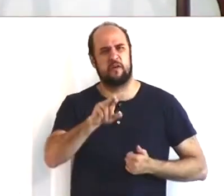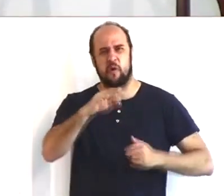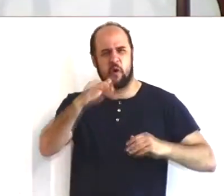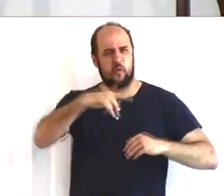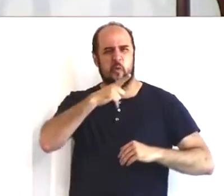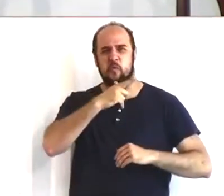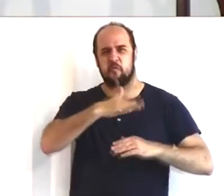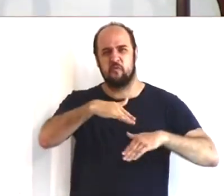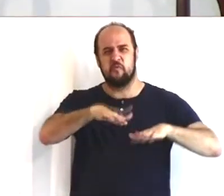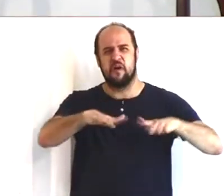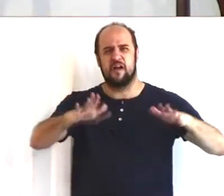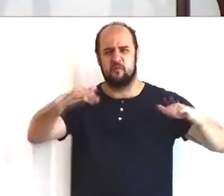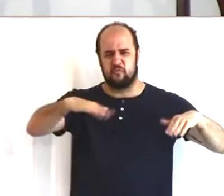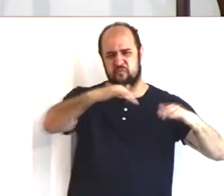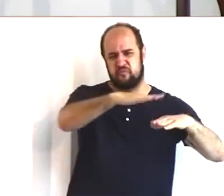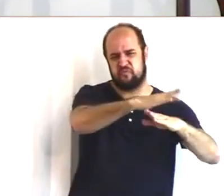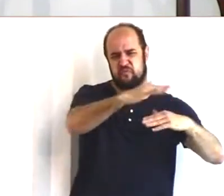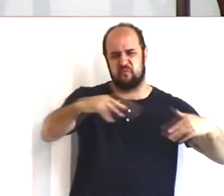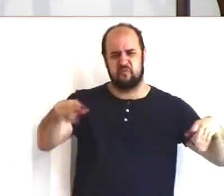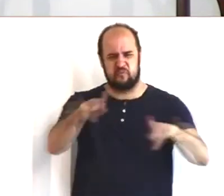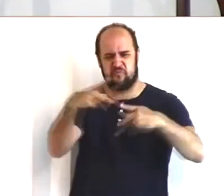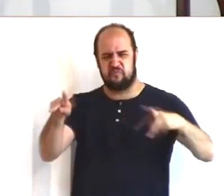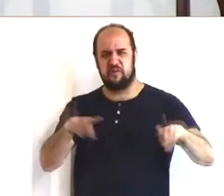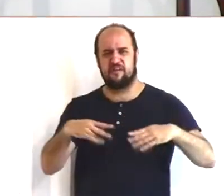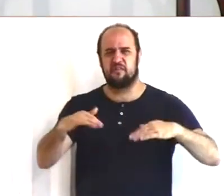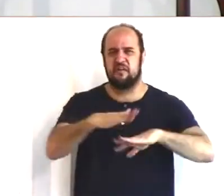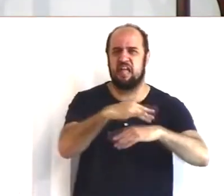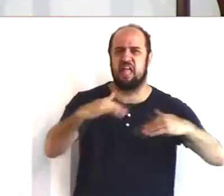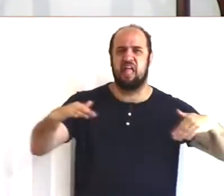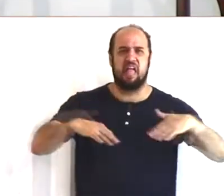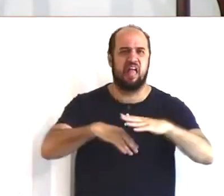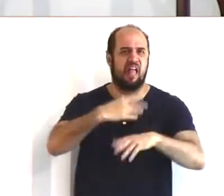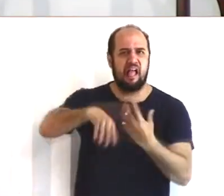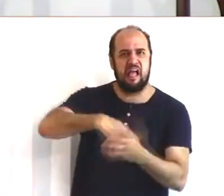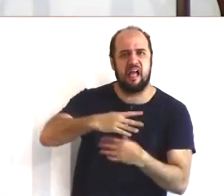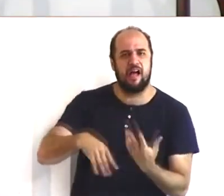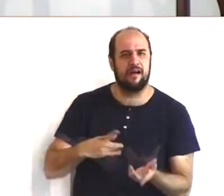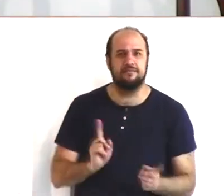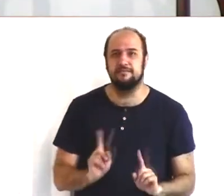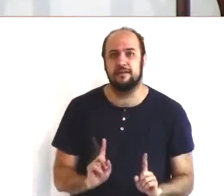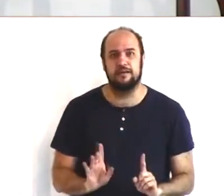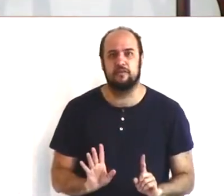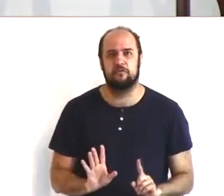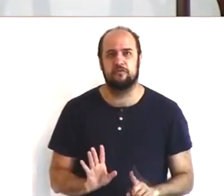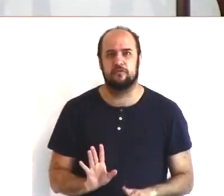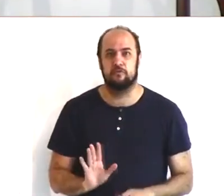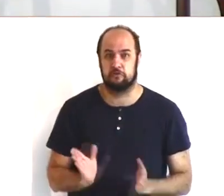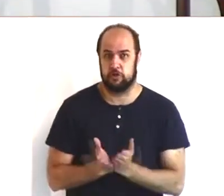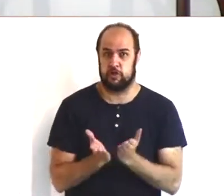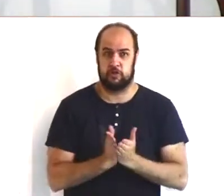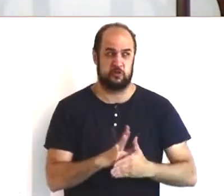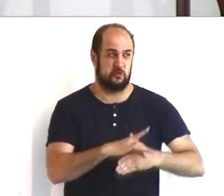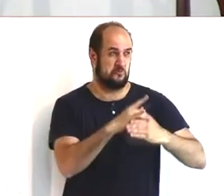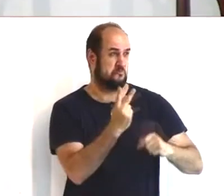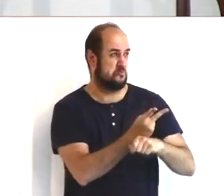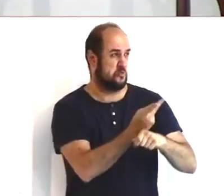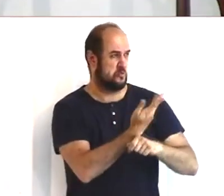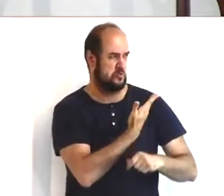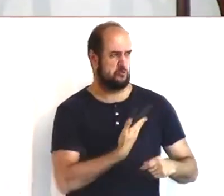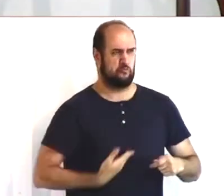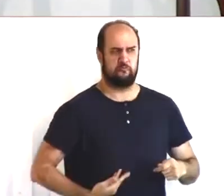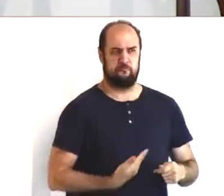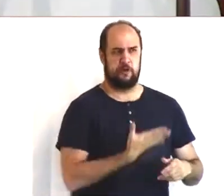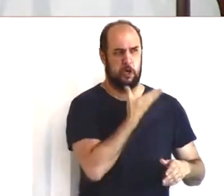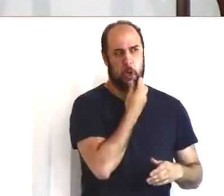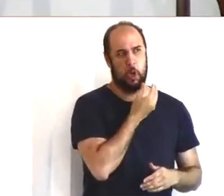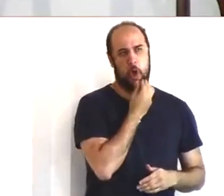cá, leva para lá. O cristianismo não anda atrás das decisões de líderes de Estado ou de ideias filosóficas.